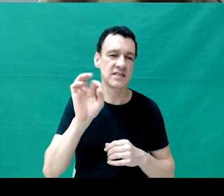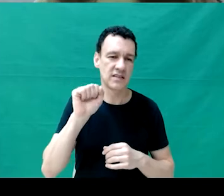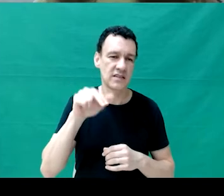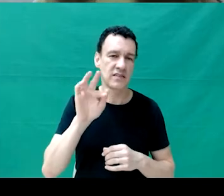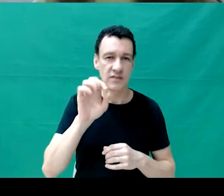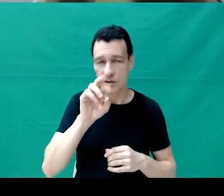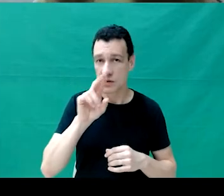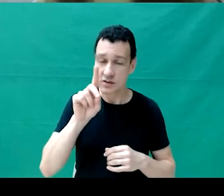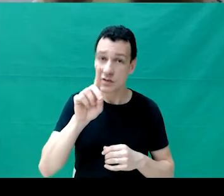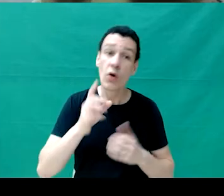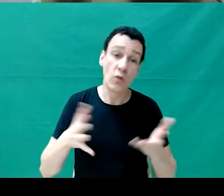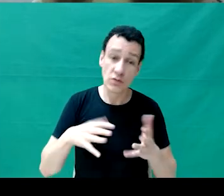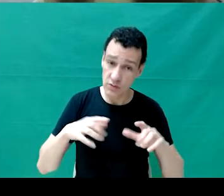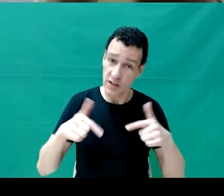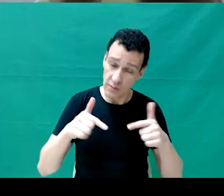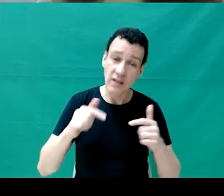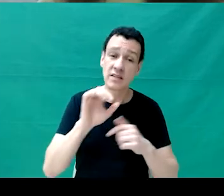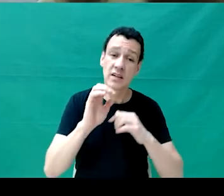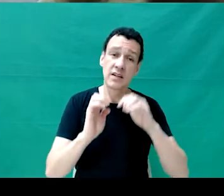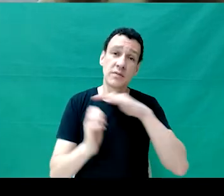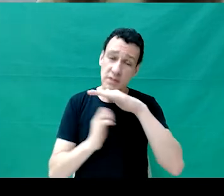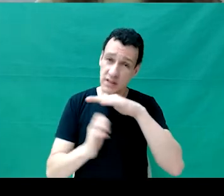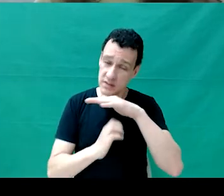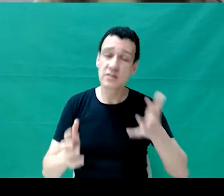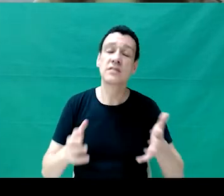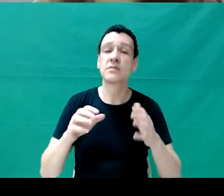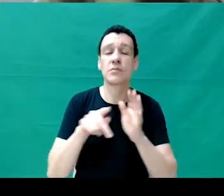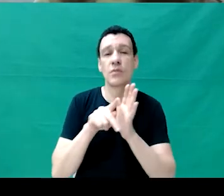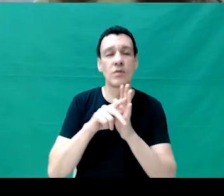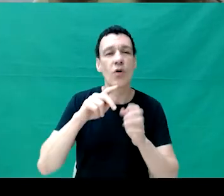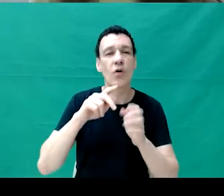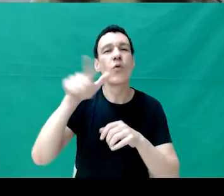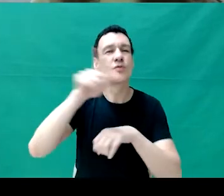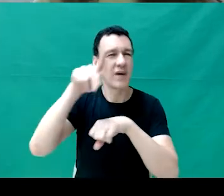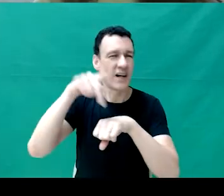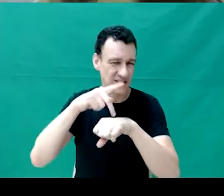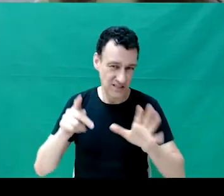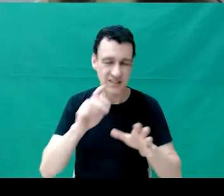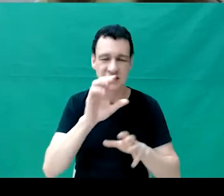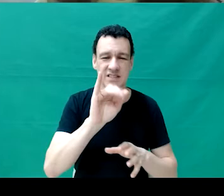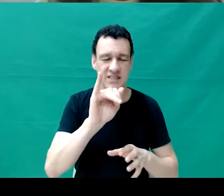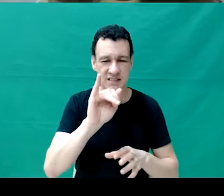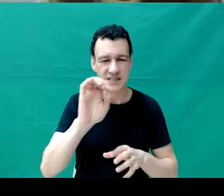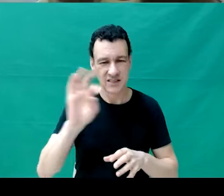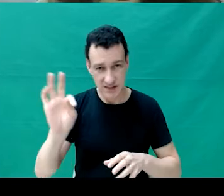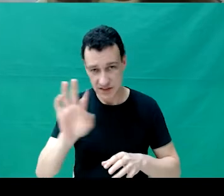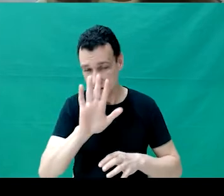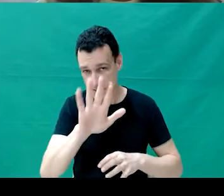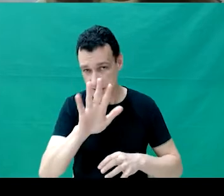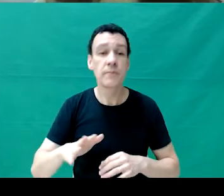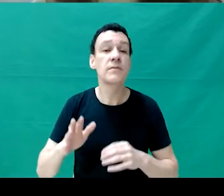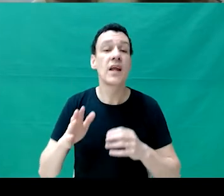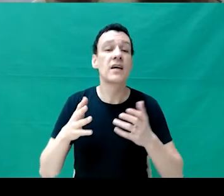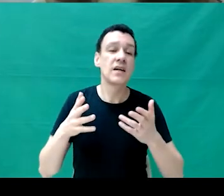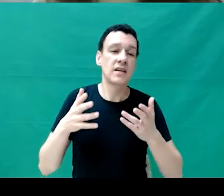multinacional CIT como Talent Acquisition. Eu falo que eu estou nesse curso aí de Stanford usando meu verbo to